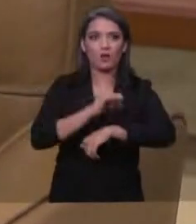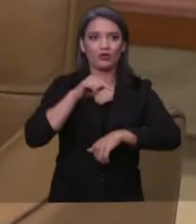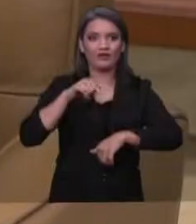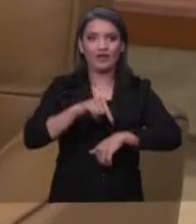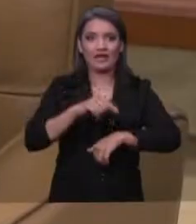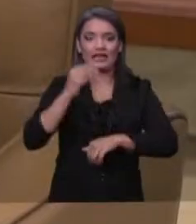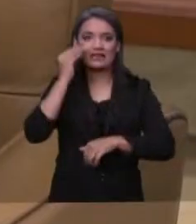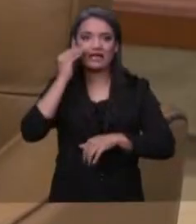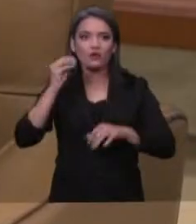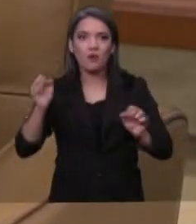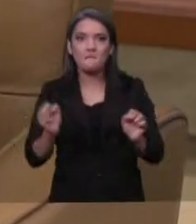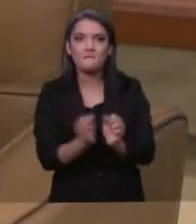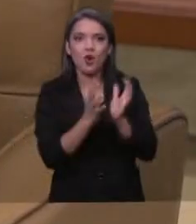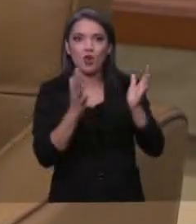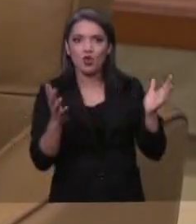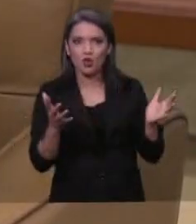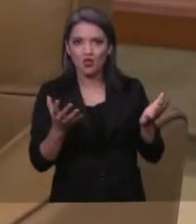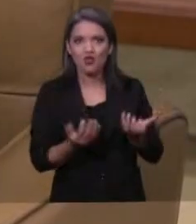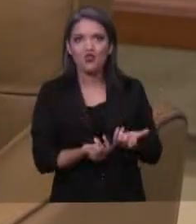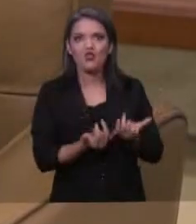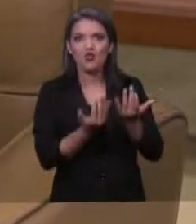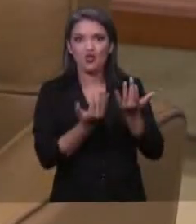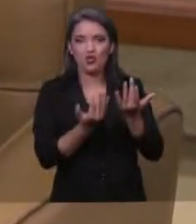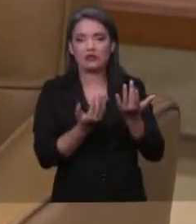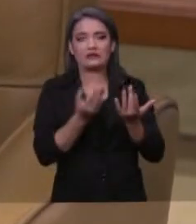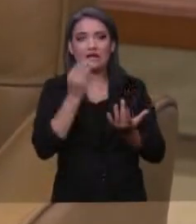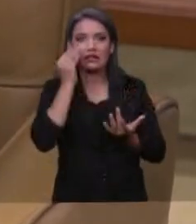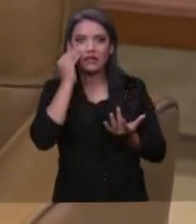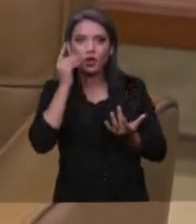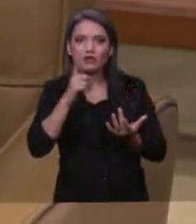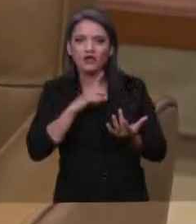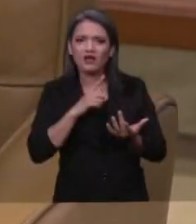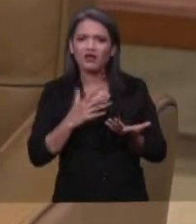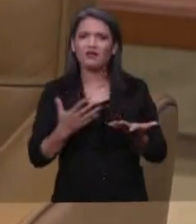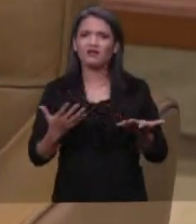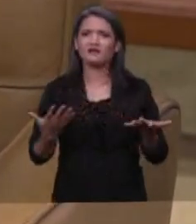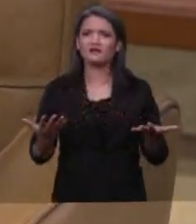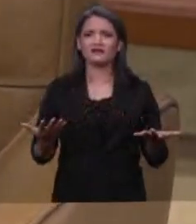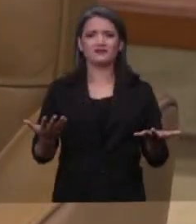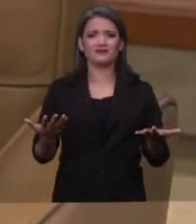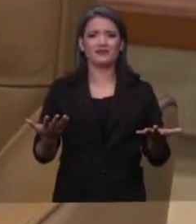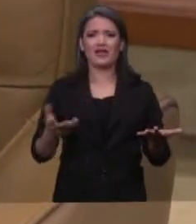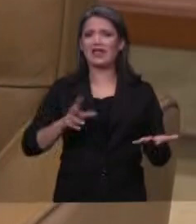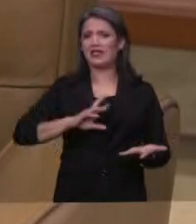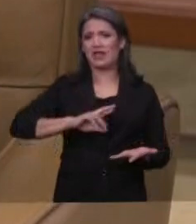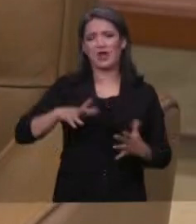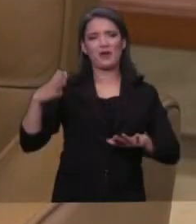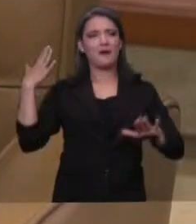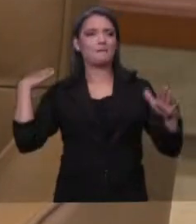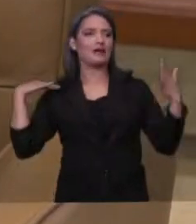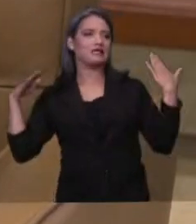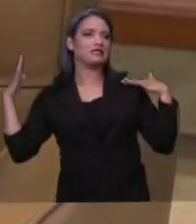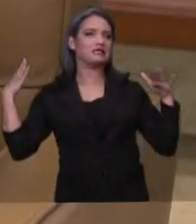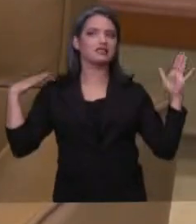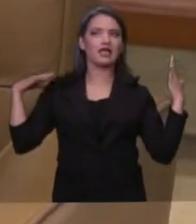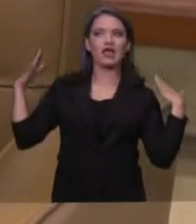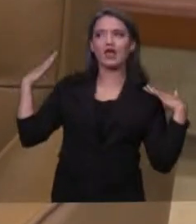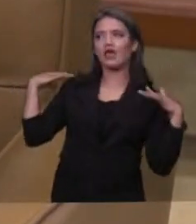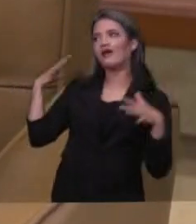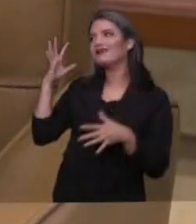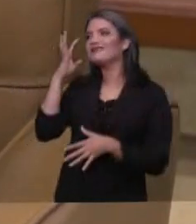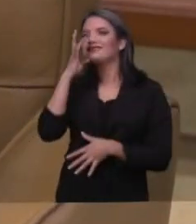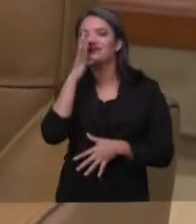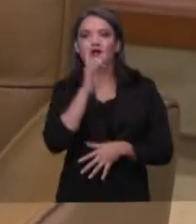Brasília. Veja, senhores, não é uma aventura, não é um passeio no parque.